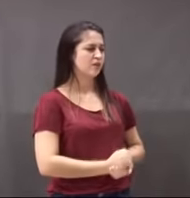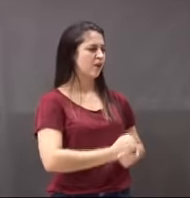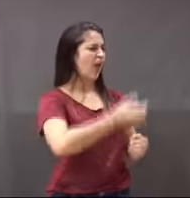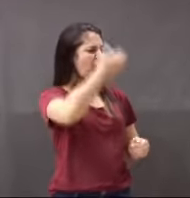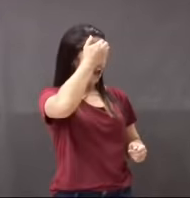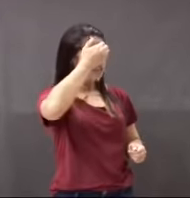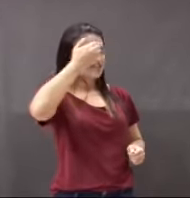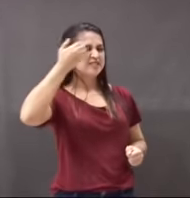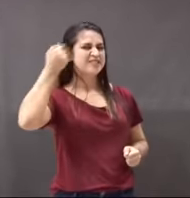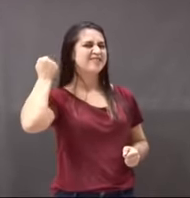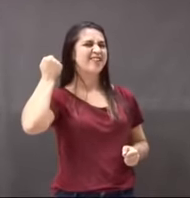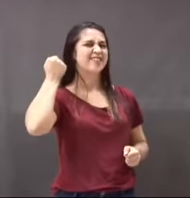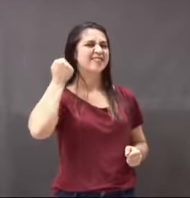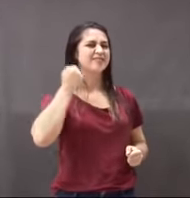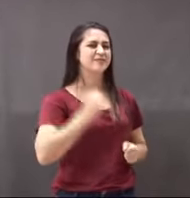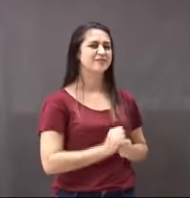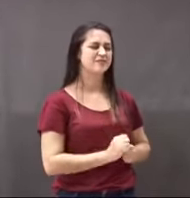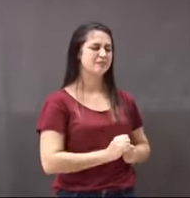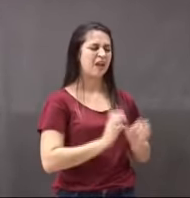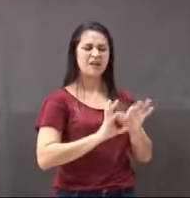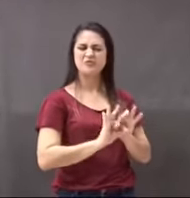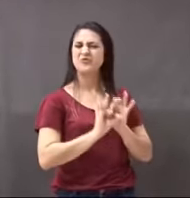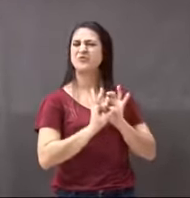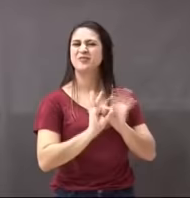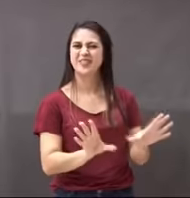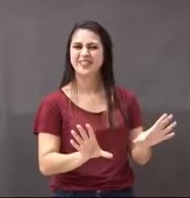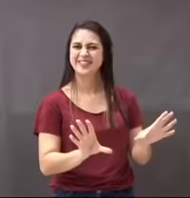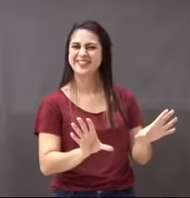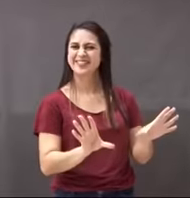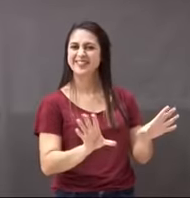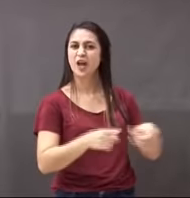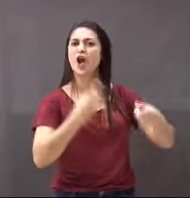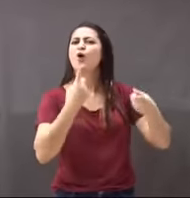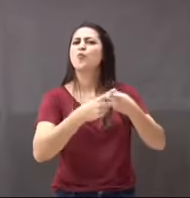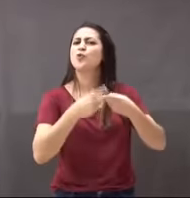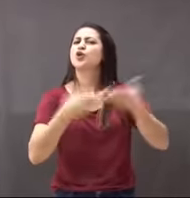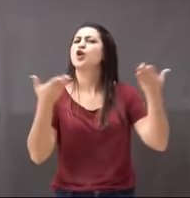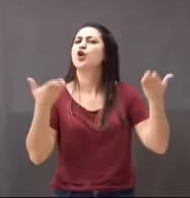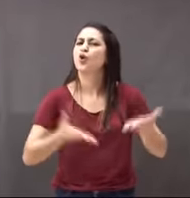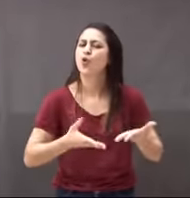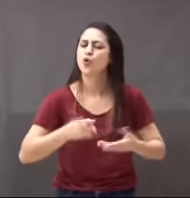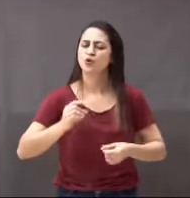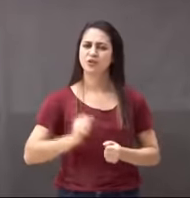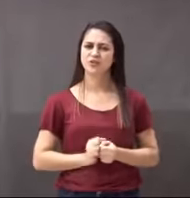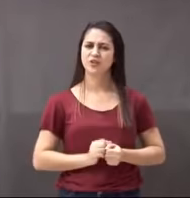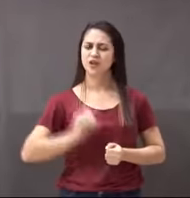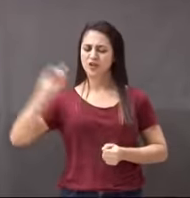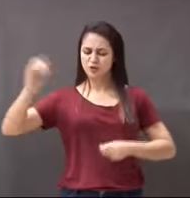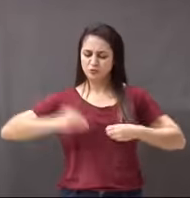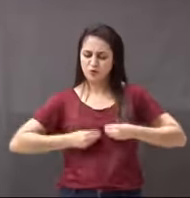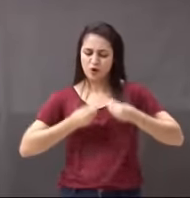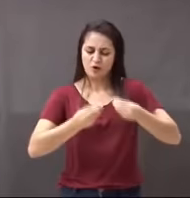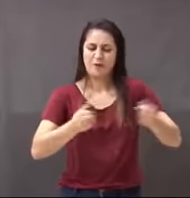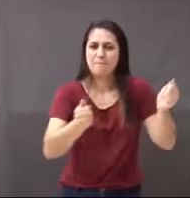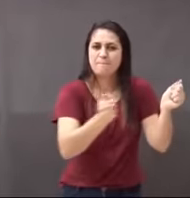esquecer, pode desistir, porque hoje Deus me colocou pertinho de